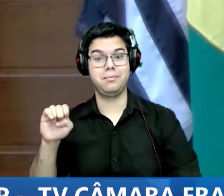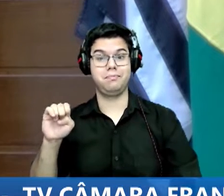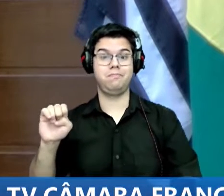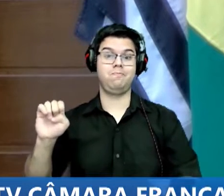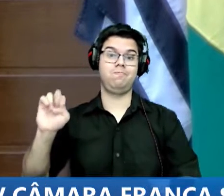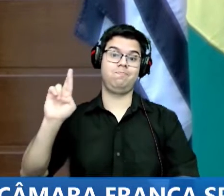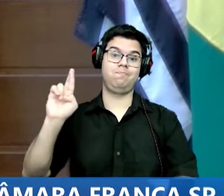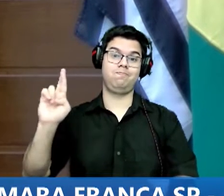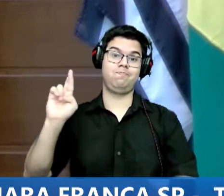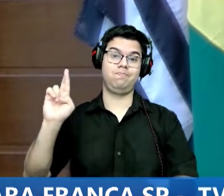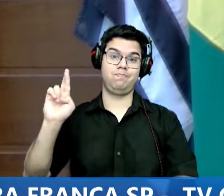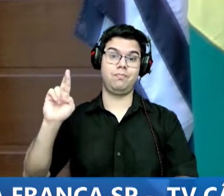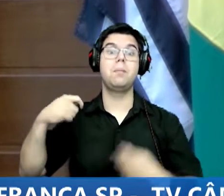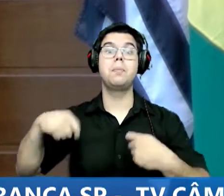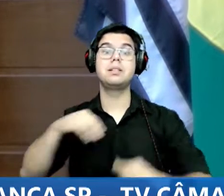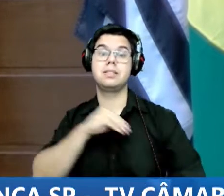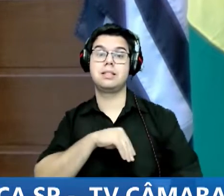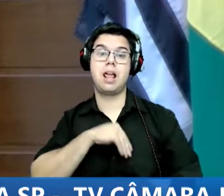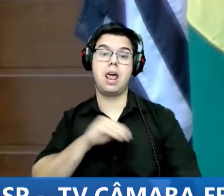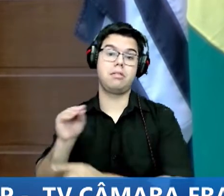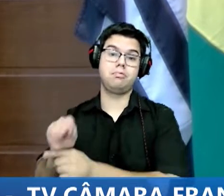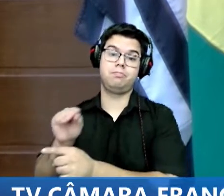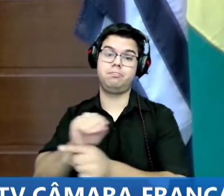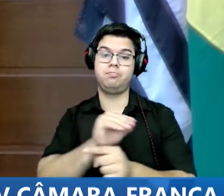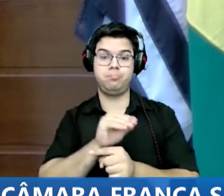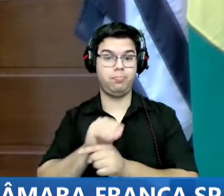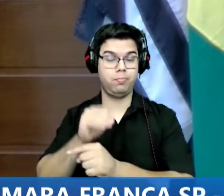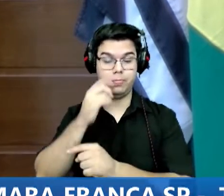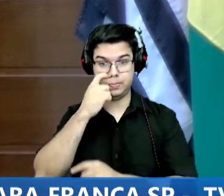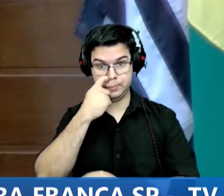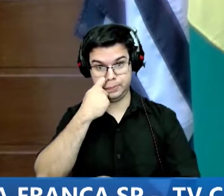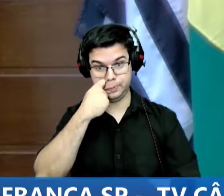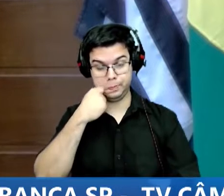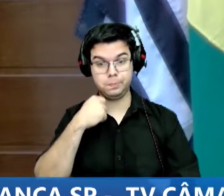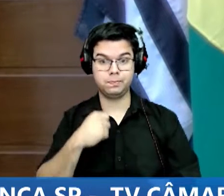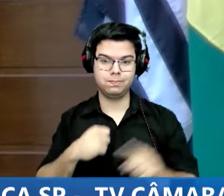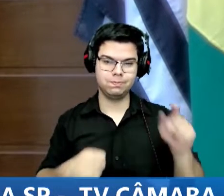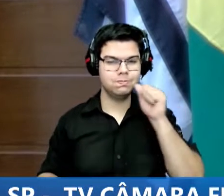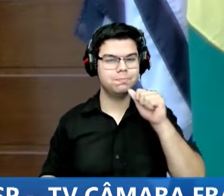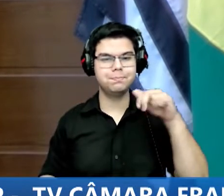sustentar as crianças em casa. A fala da Ana Paula hoje ela foi